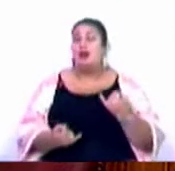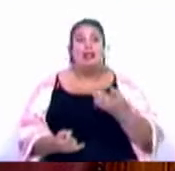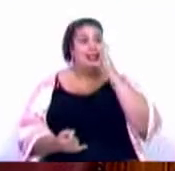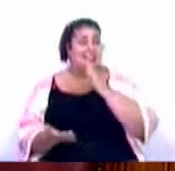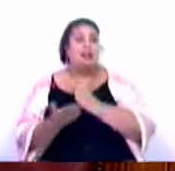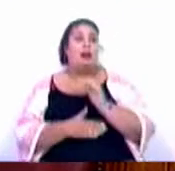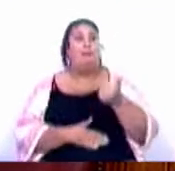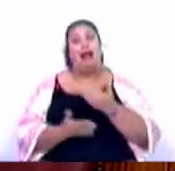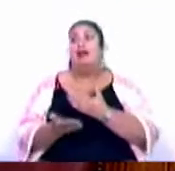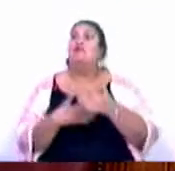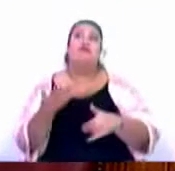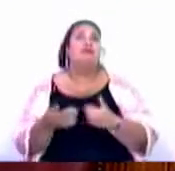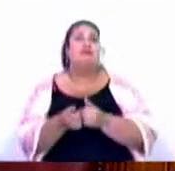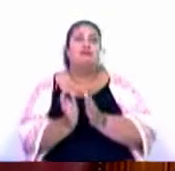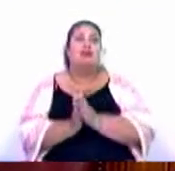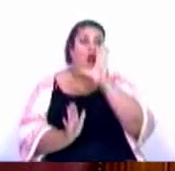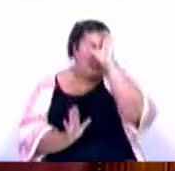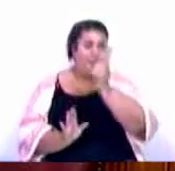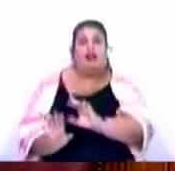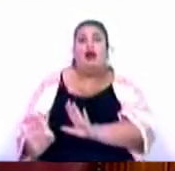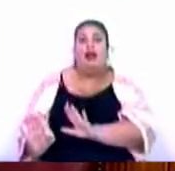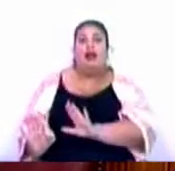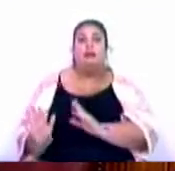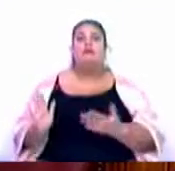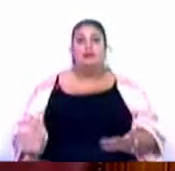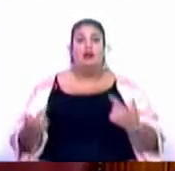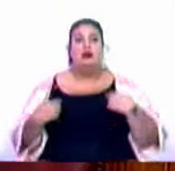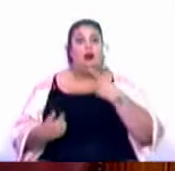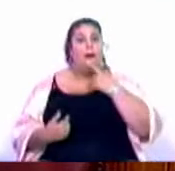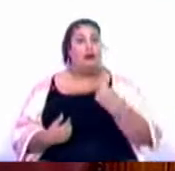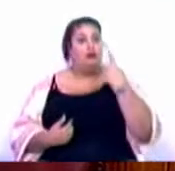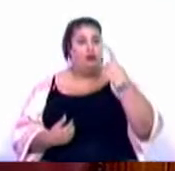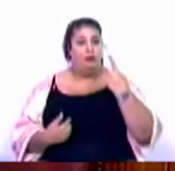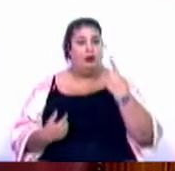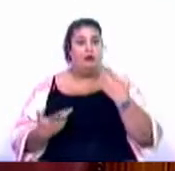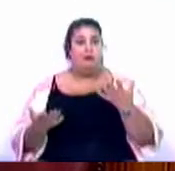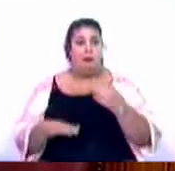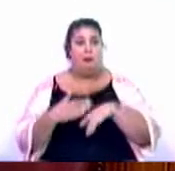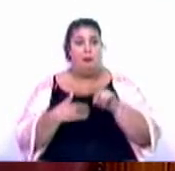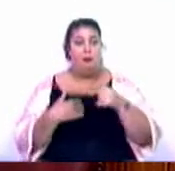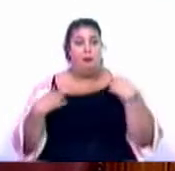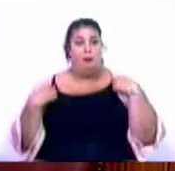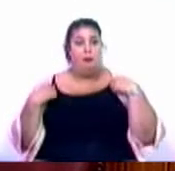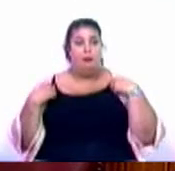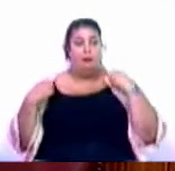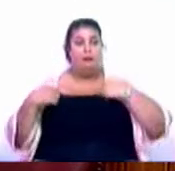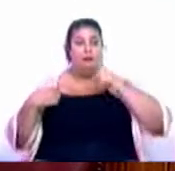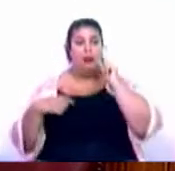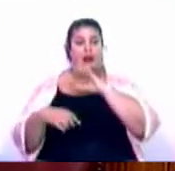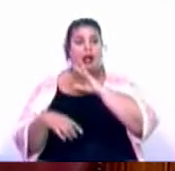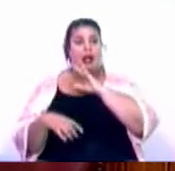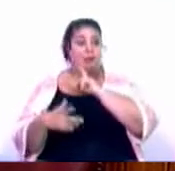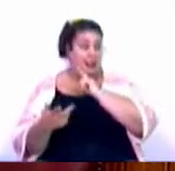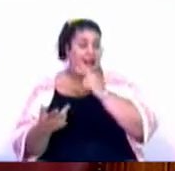bem, isso se deva a todos, menos ao Governo. E por isso eu tenho uma questão muito concreta para lhe colocar. Há pais, há